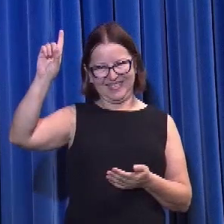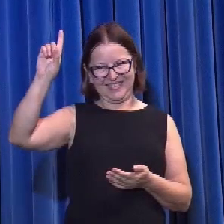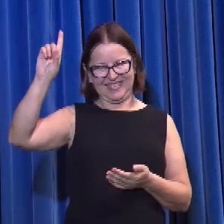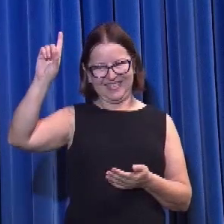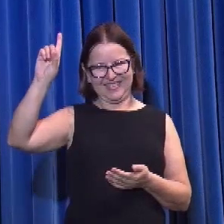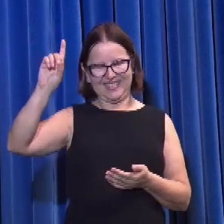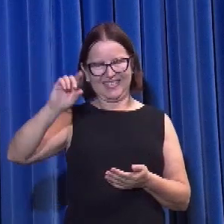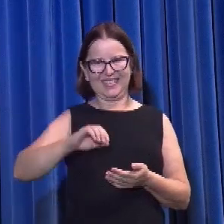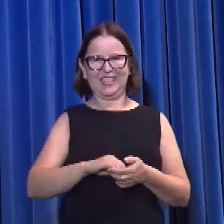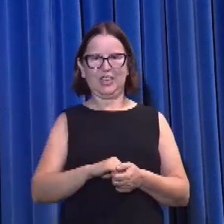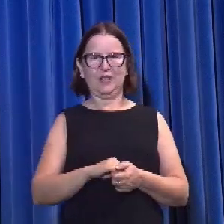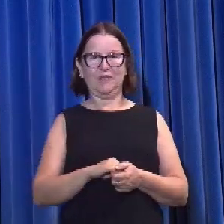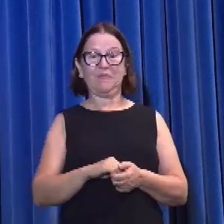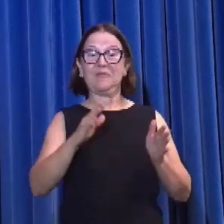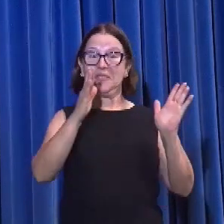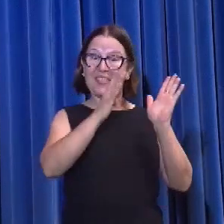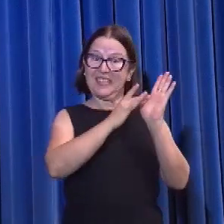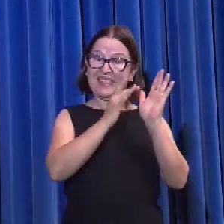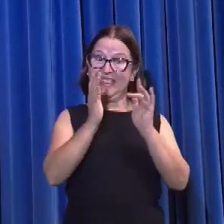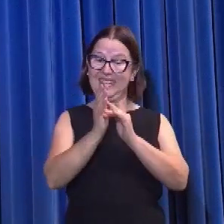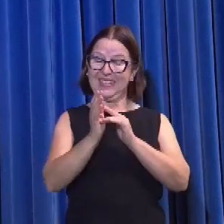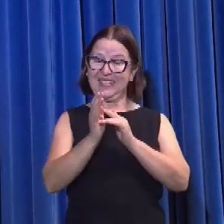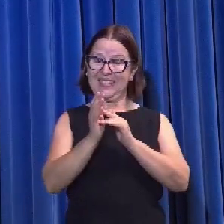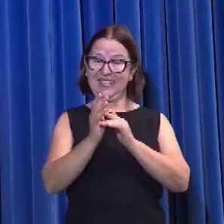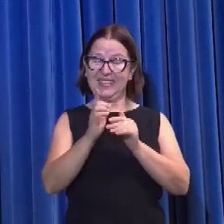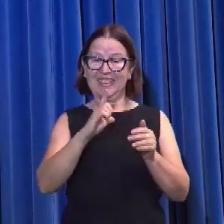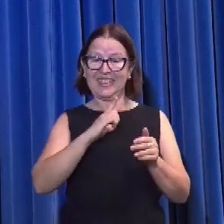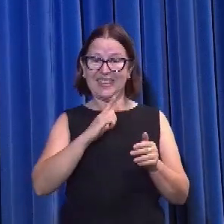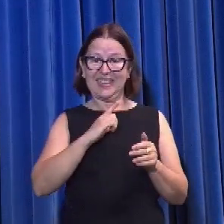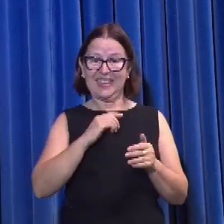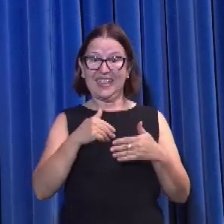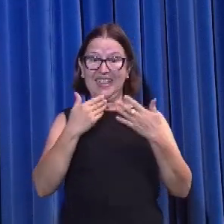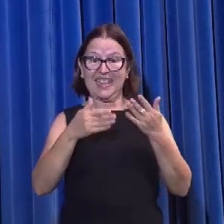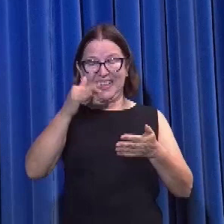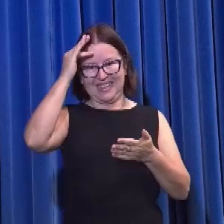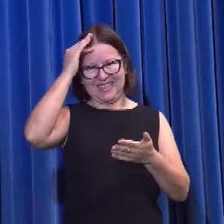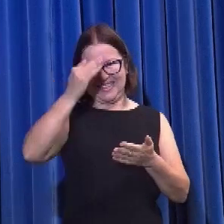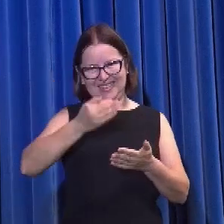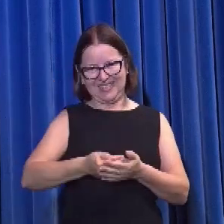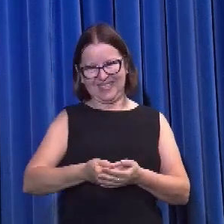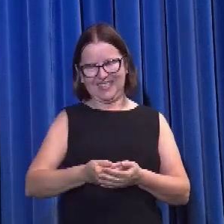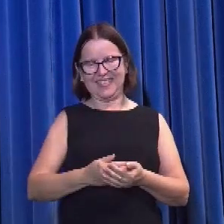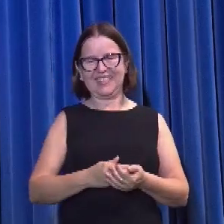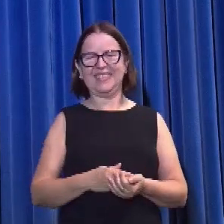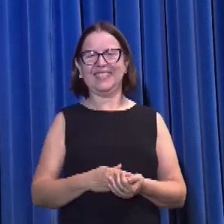Deus. Jesus é o autor e o consumador da fé.